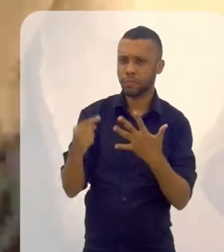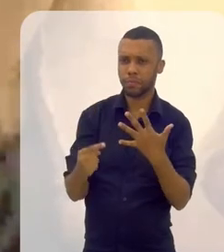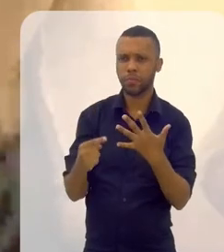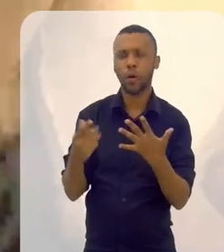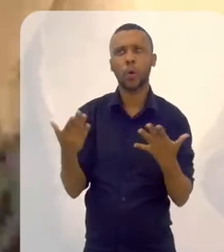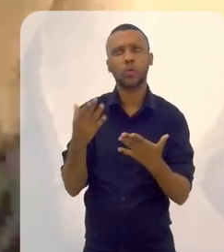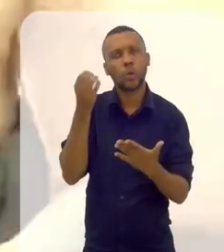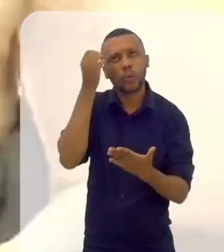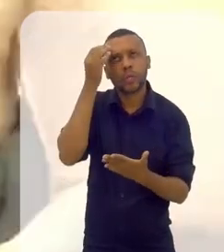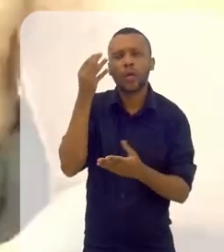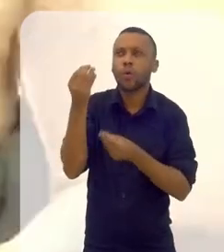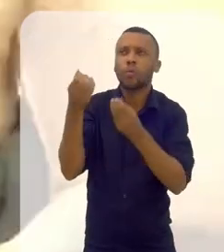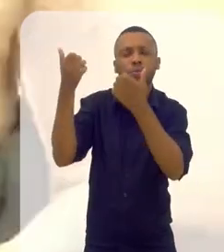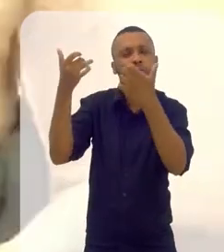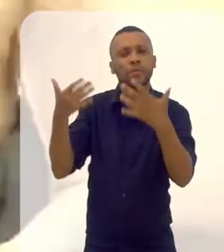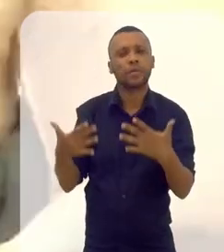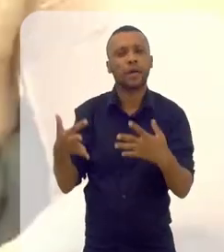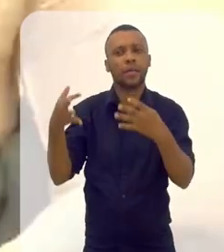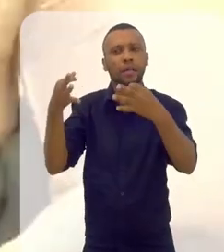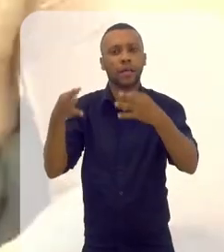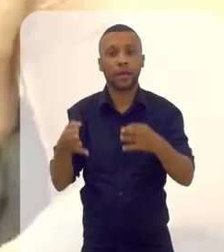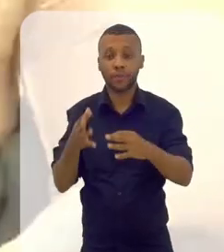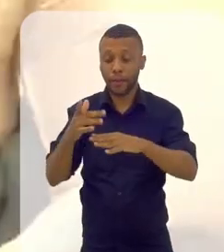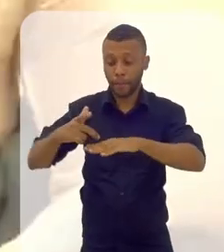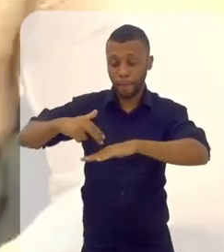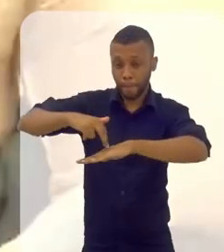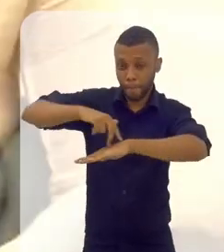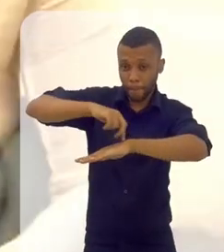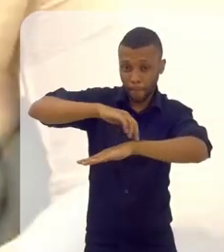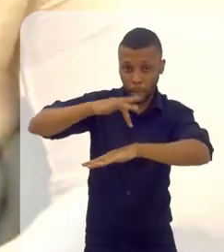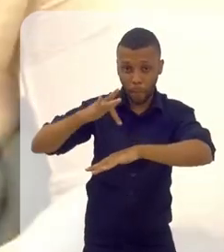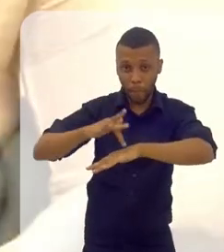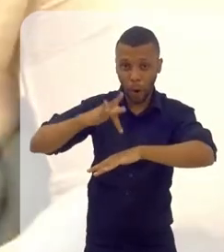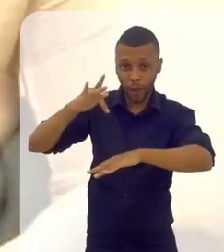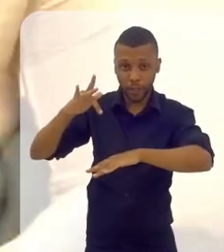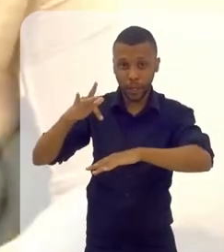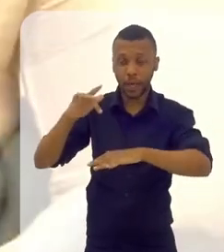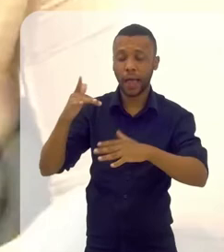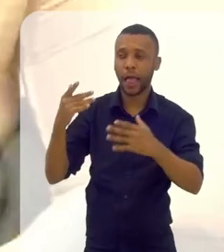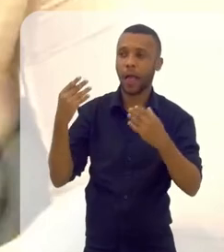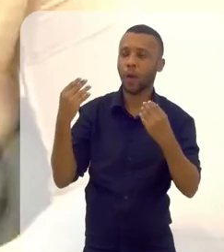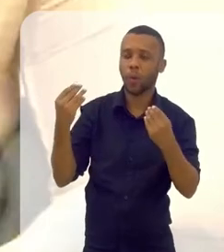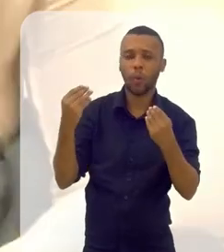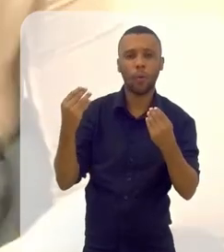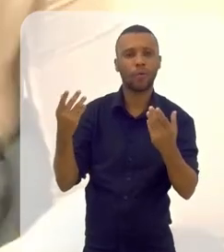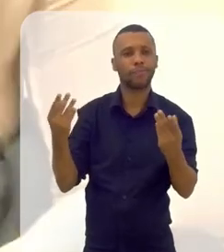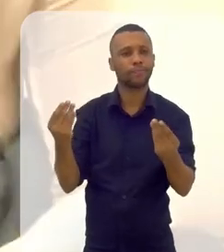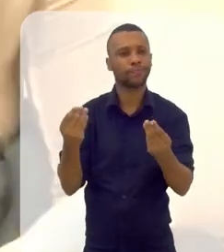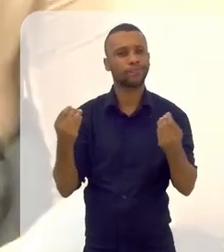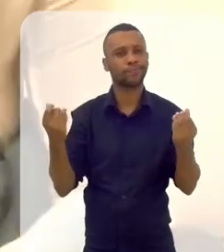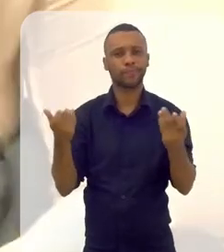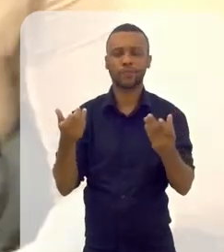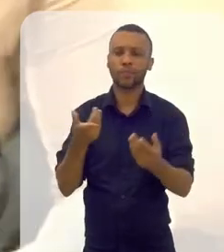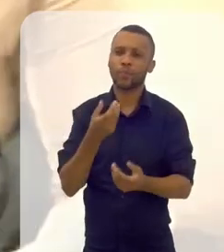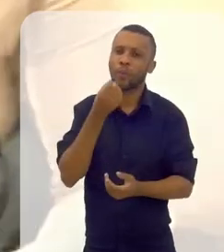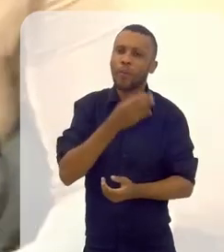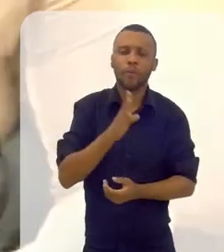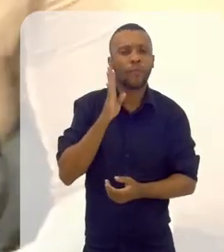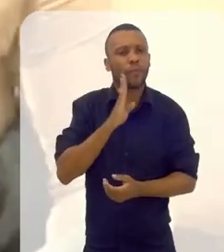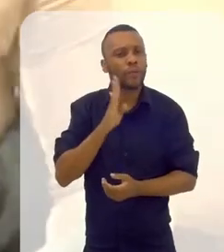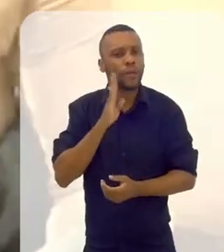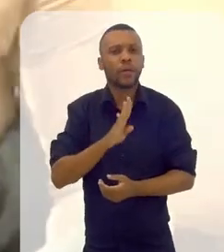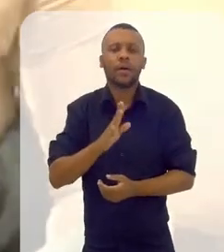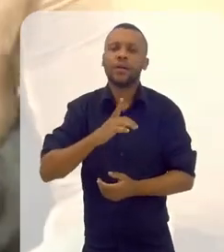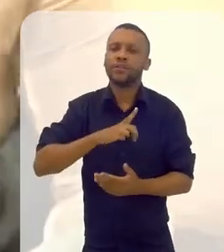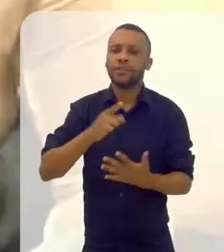se funciona. Moda definitivamente não é a minha parada, mas foi muito muito legal assim.